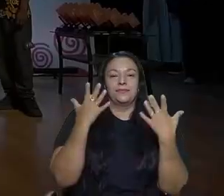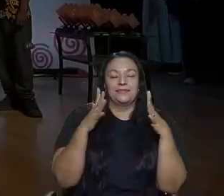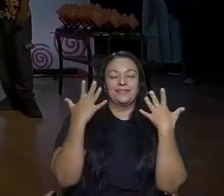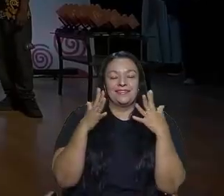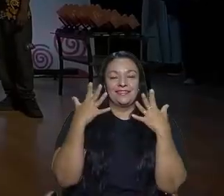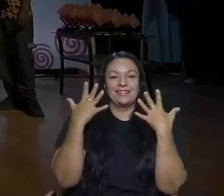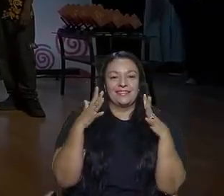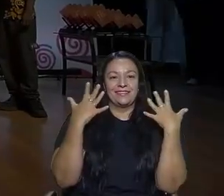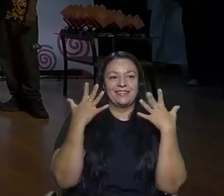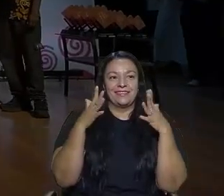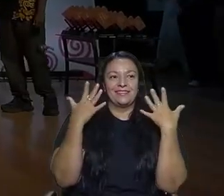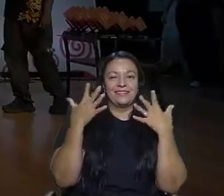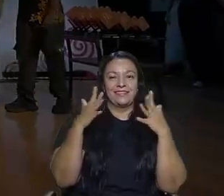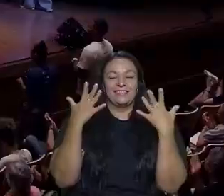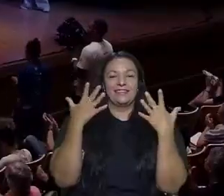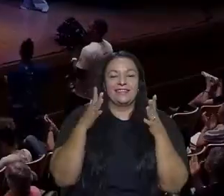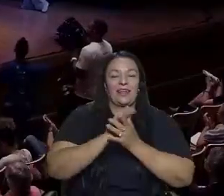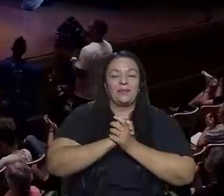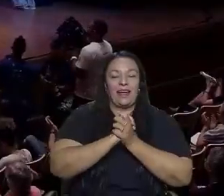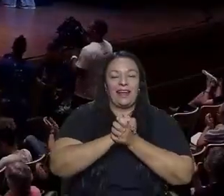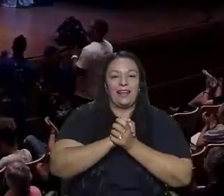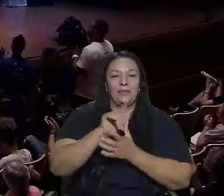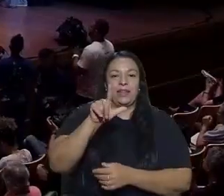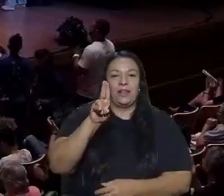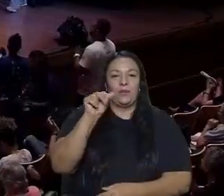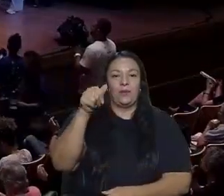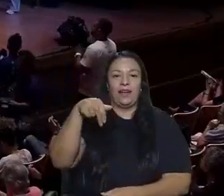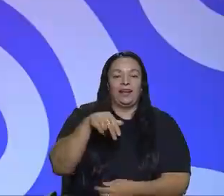Vamos aplaudi-los. Parabéns, Luan.